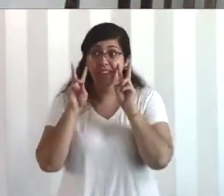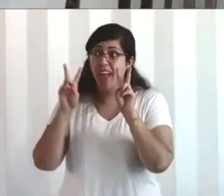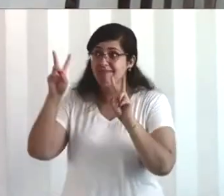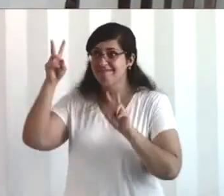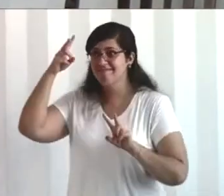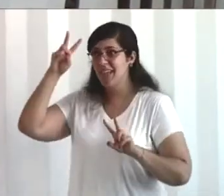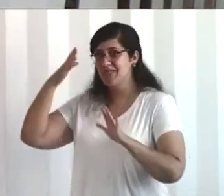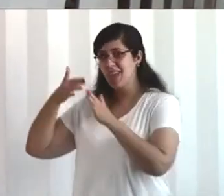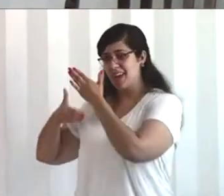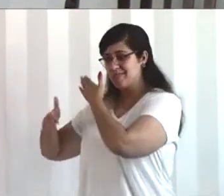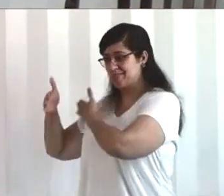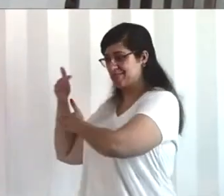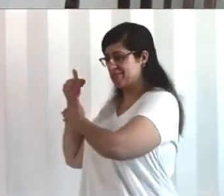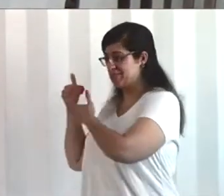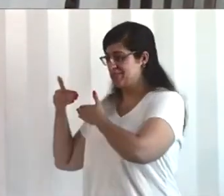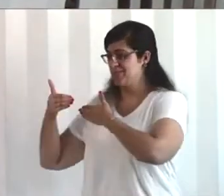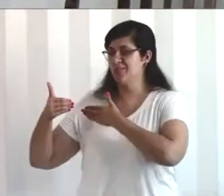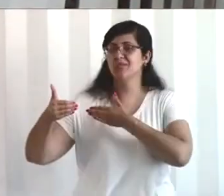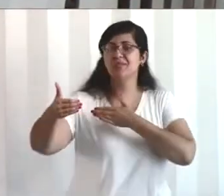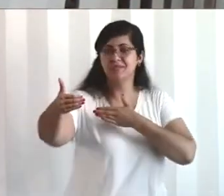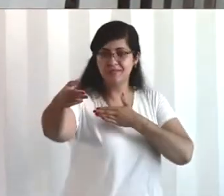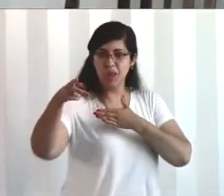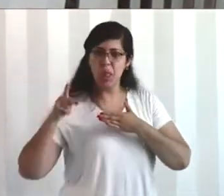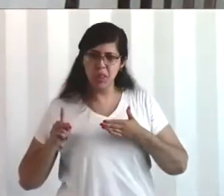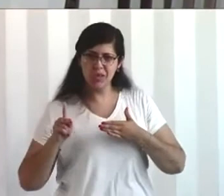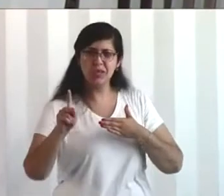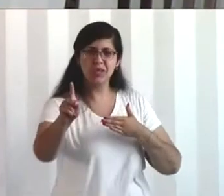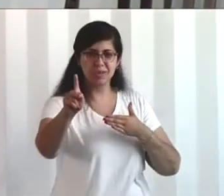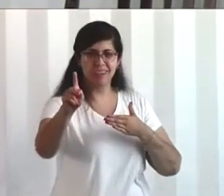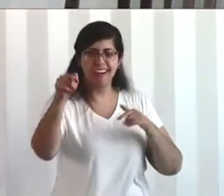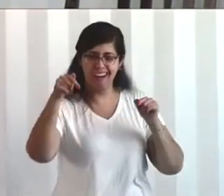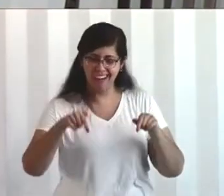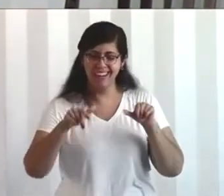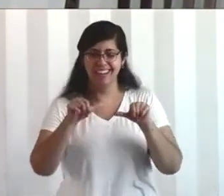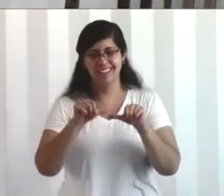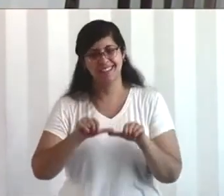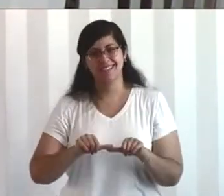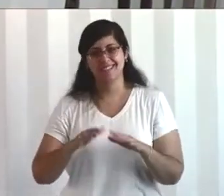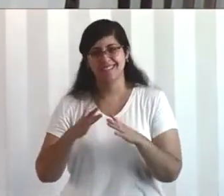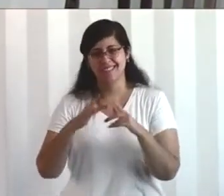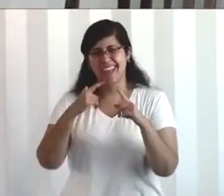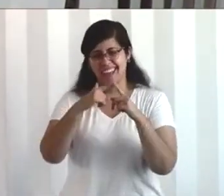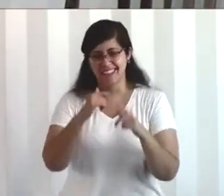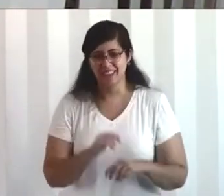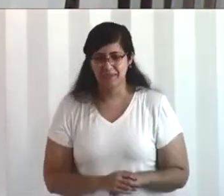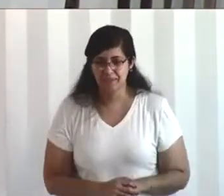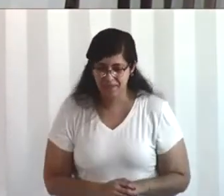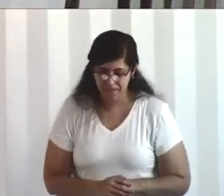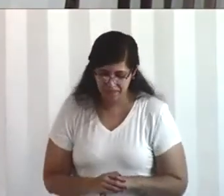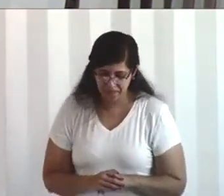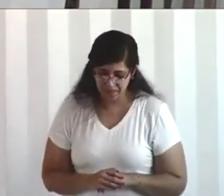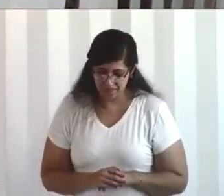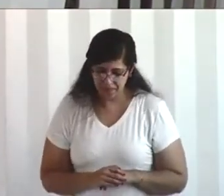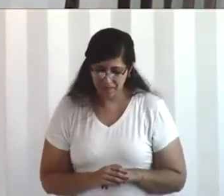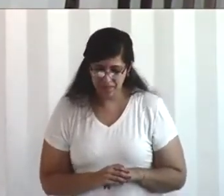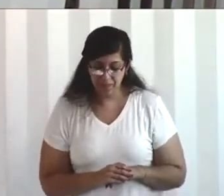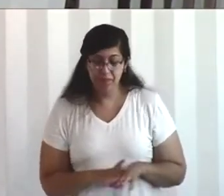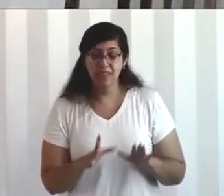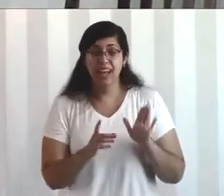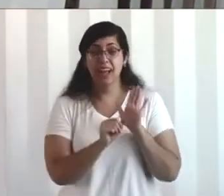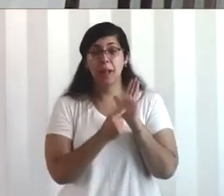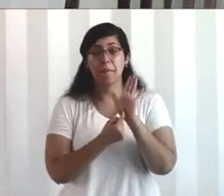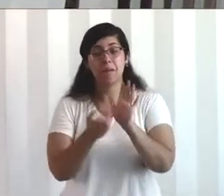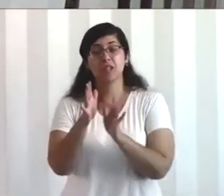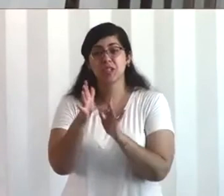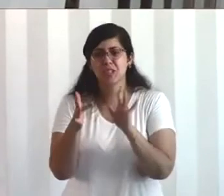na história, que Deus quer que essa obra prossiga. Meus irmãos, isso é a igreja, isso é o impacto de Cristo. Não viva a